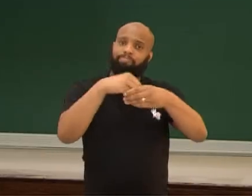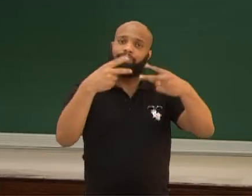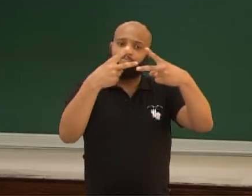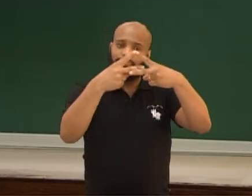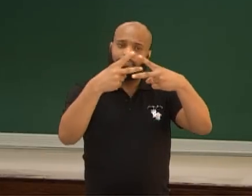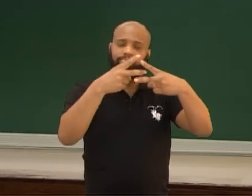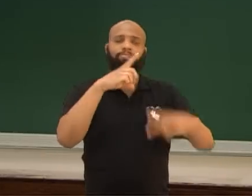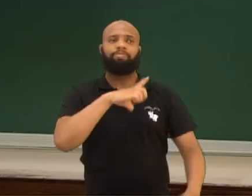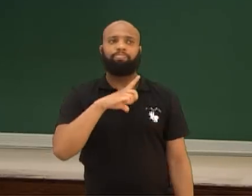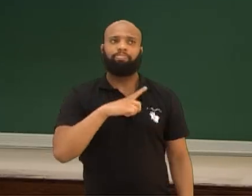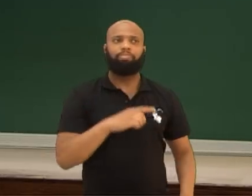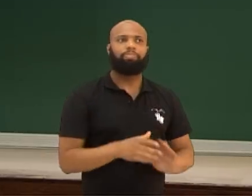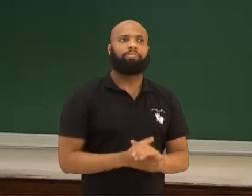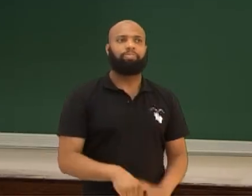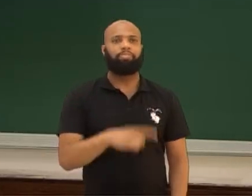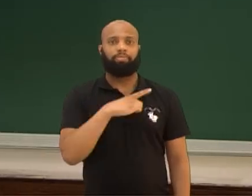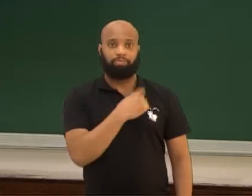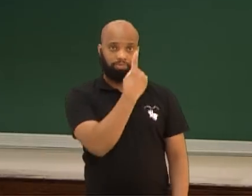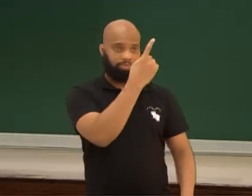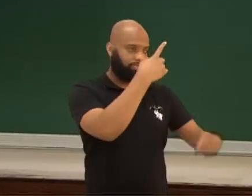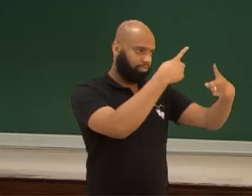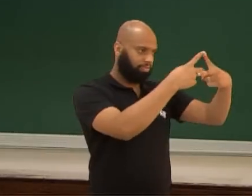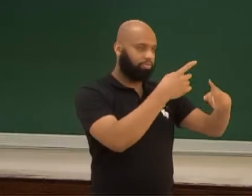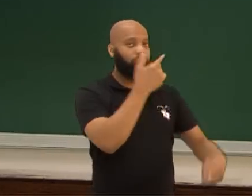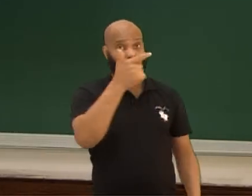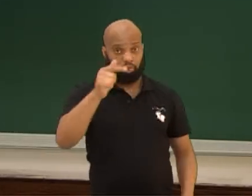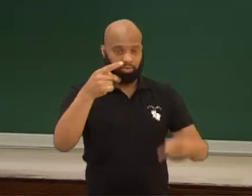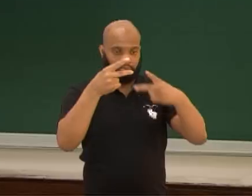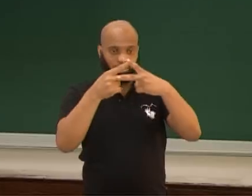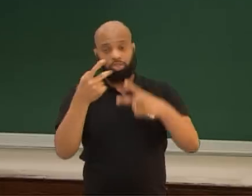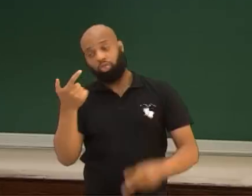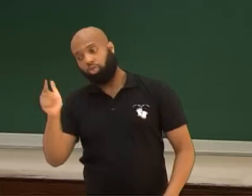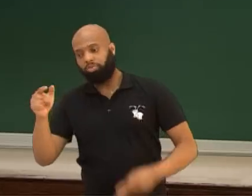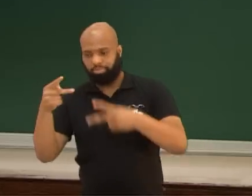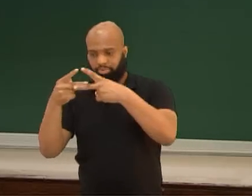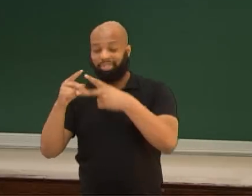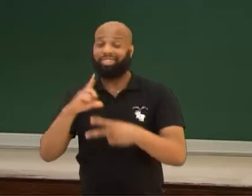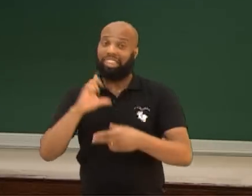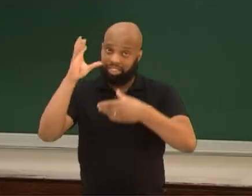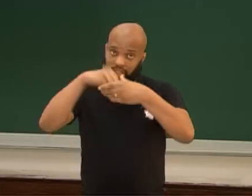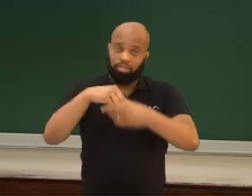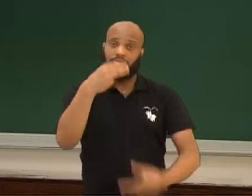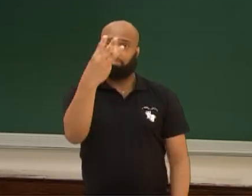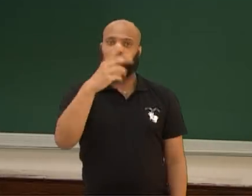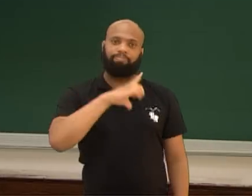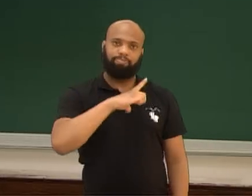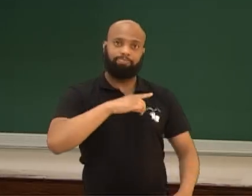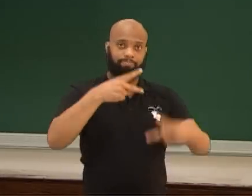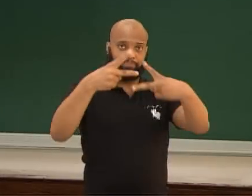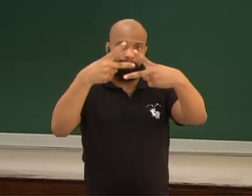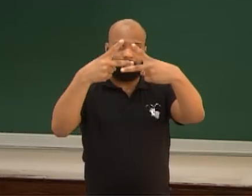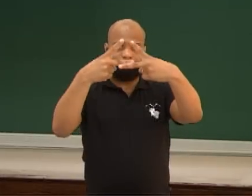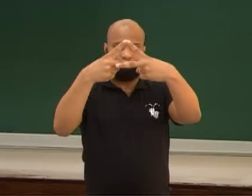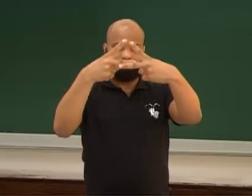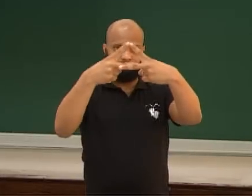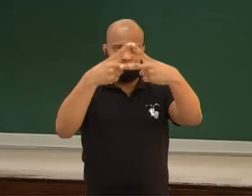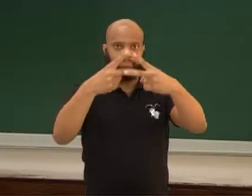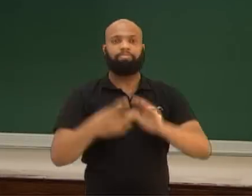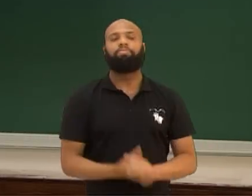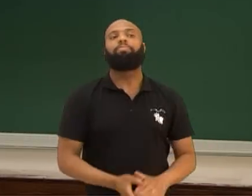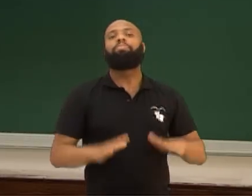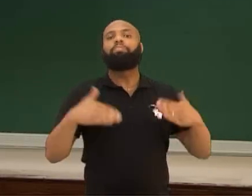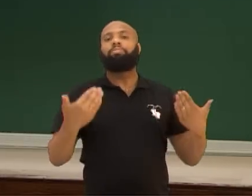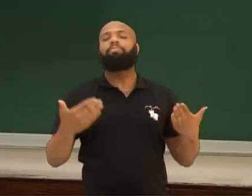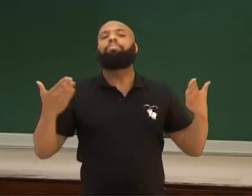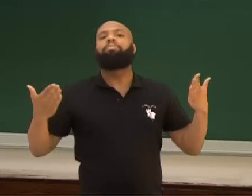triângulos. Tá vendo? Ó? Aqui eu tenho um triângulo, aqui tem um outro triângulo, aqui tem um terceiro triângulo. Tá?